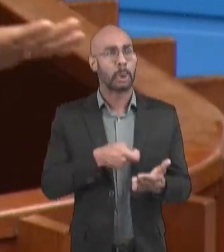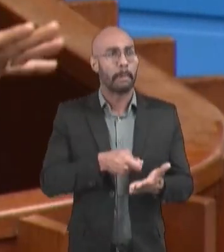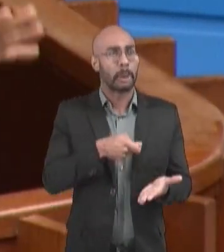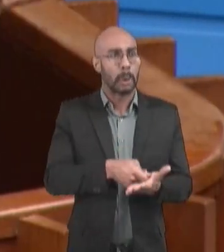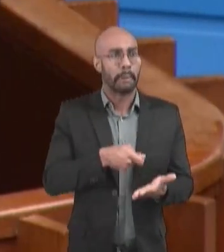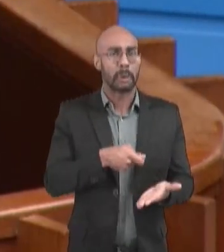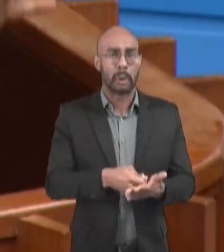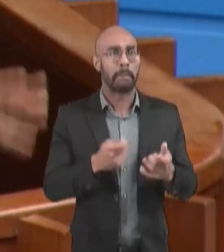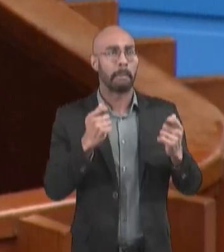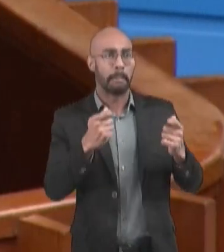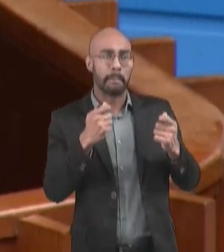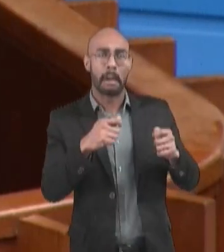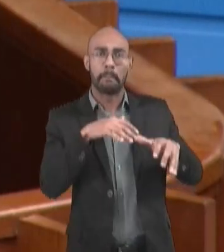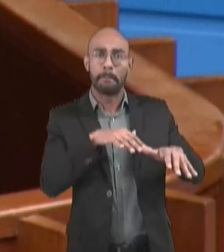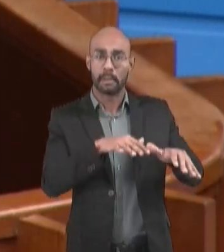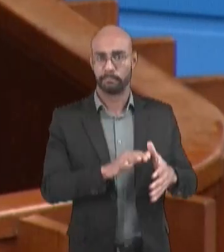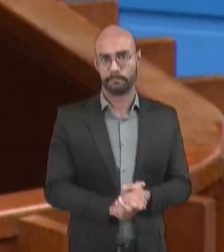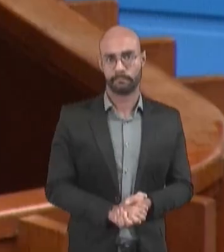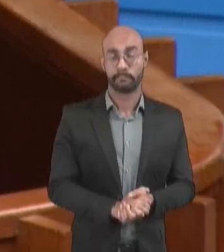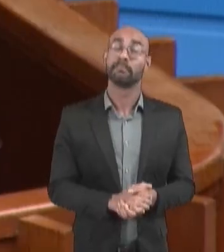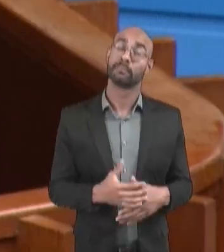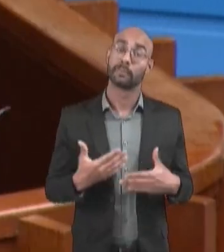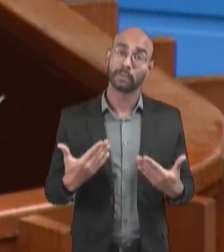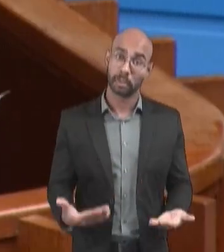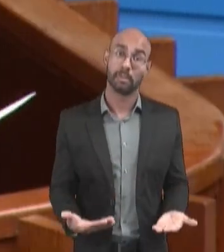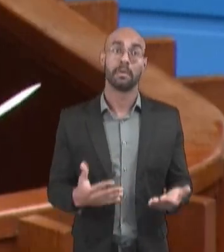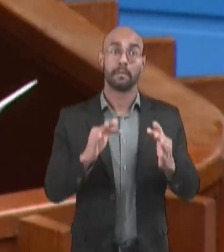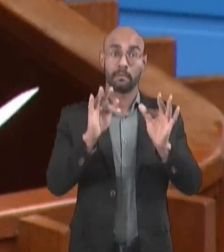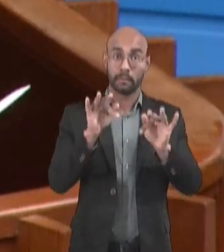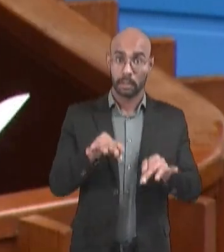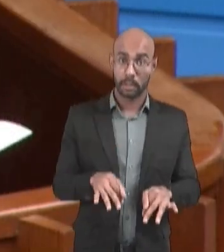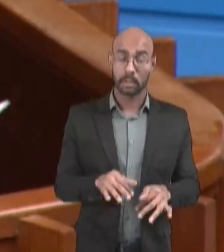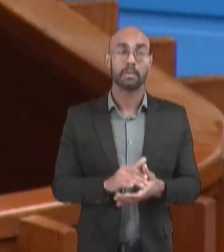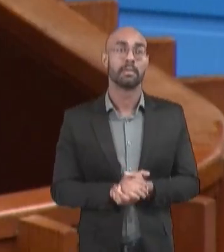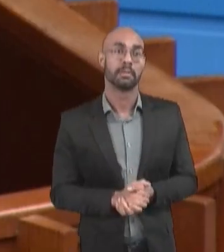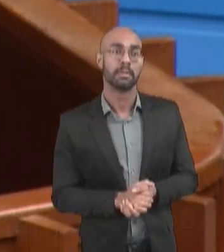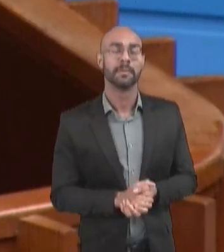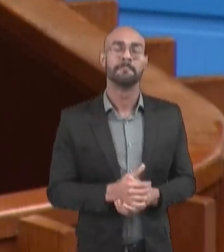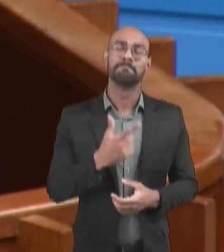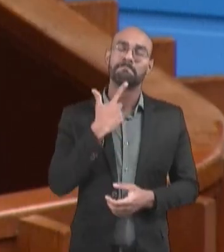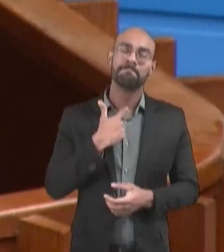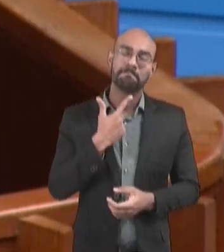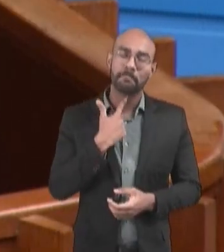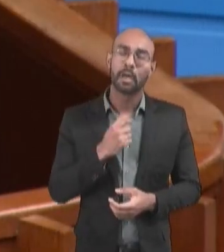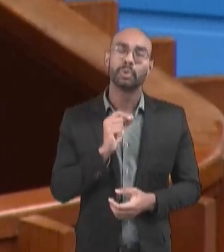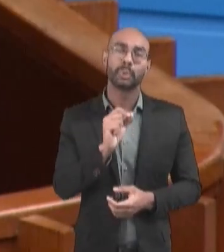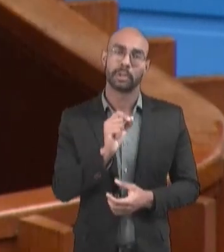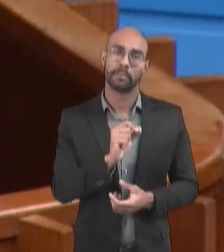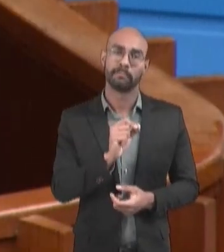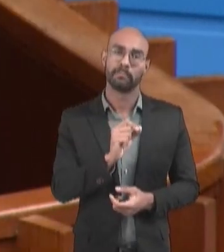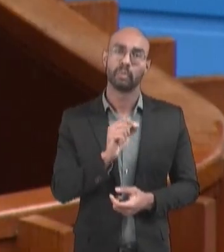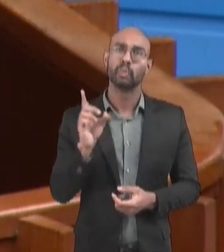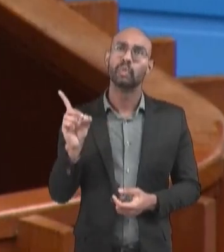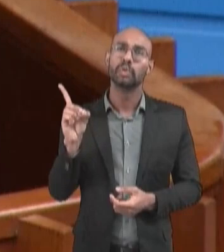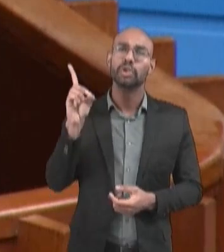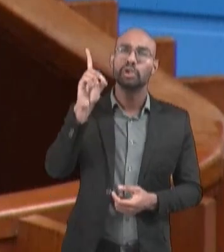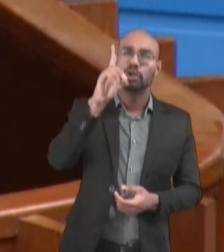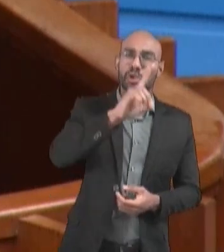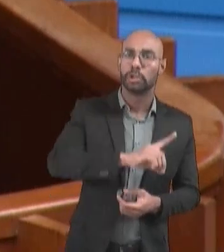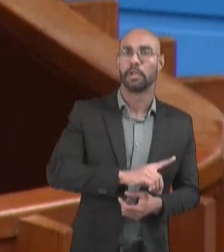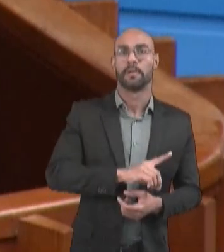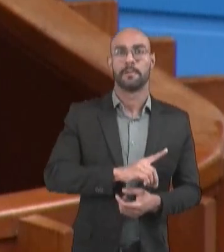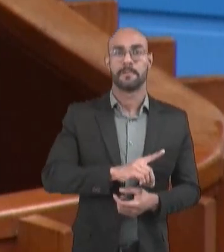sem necessidade. Portanto, eu finalizo, senhor presidente, desejando de que um dia o nosso